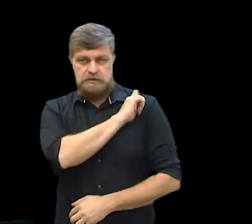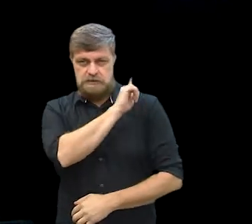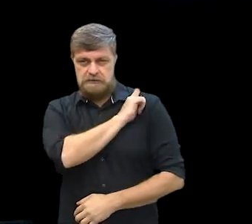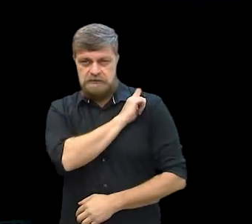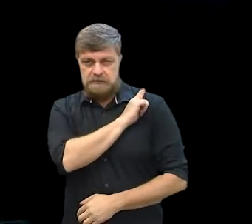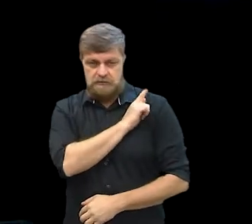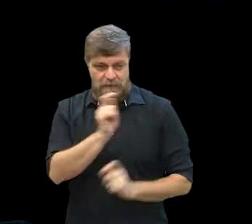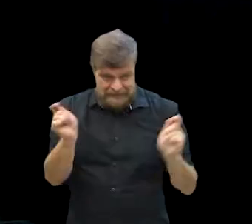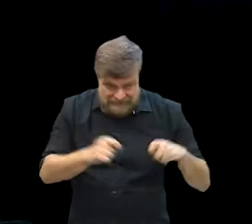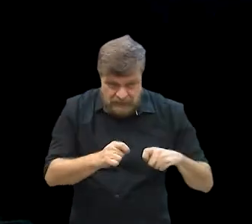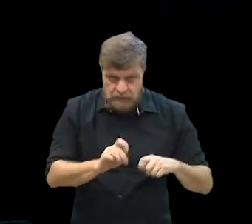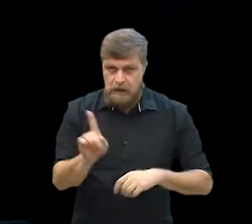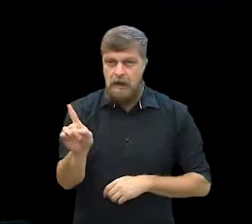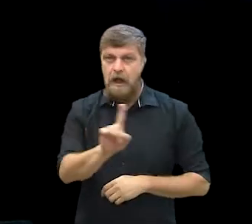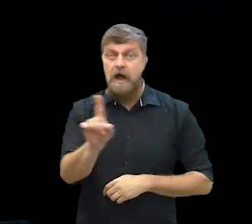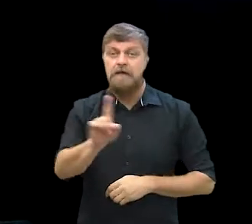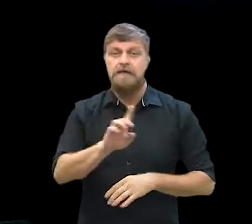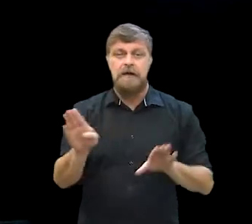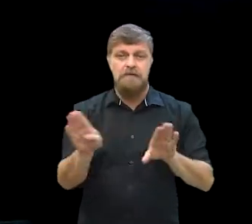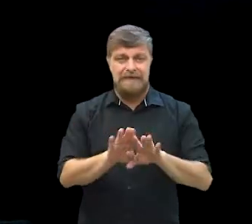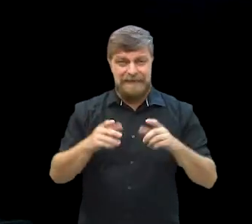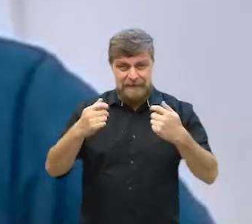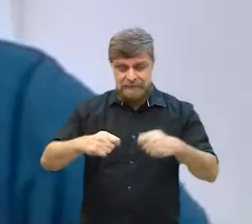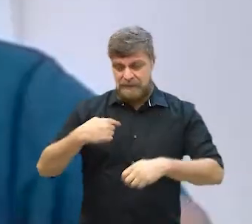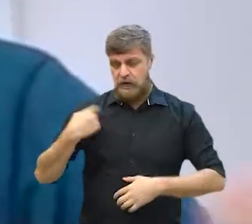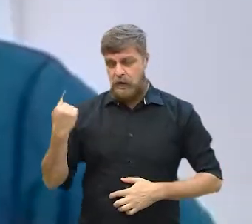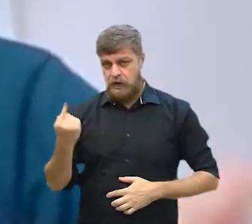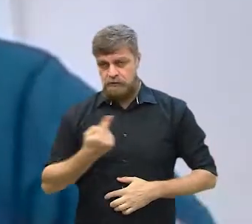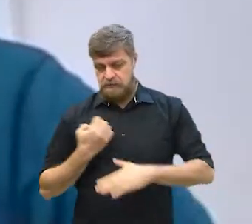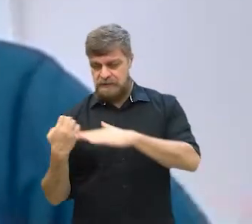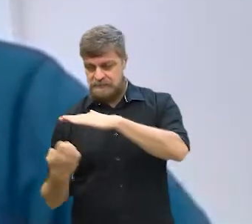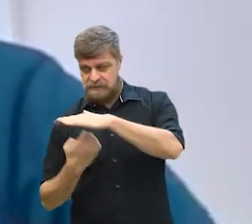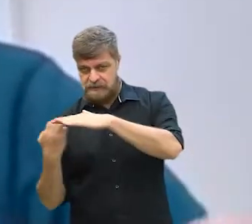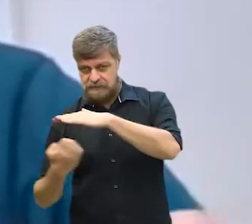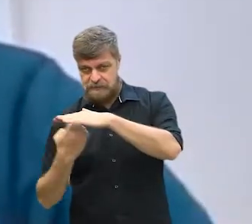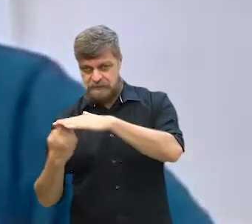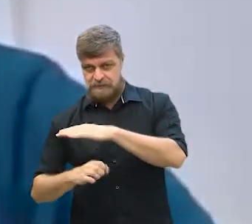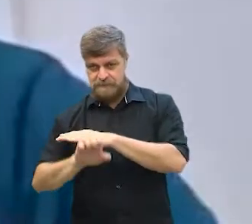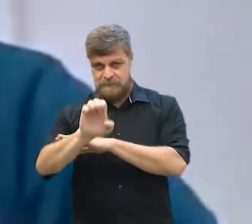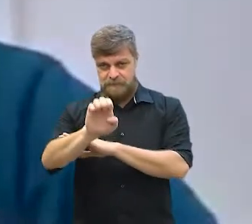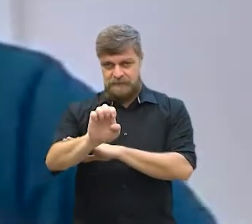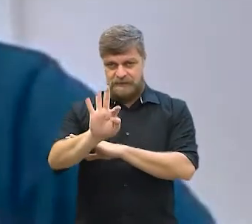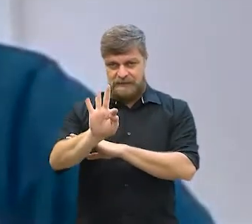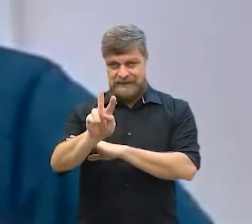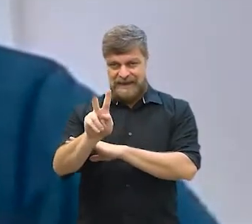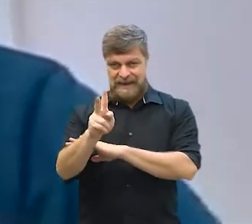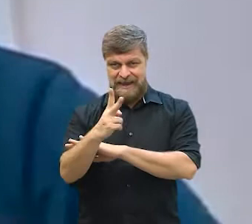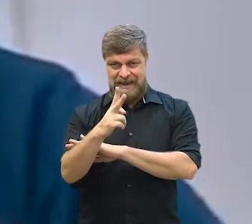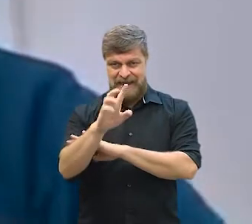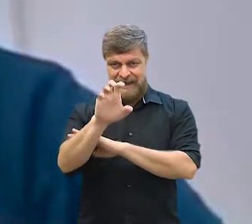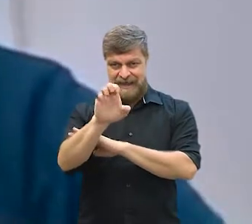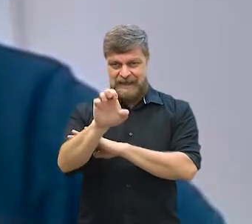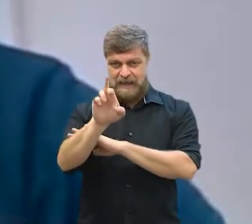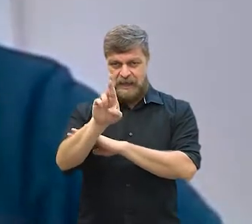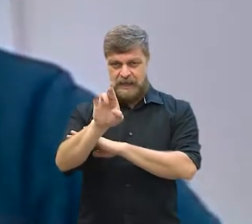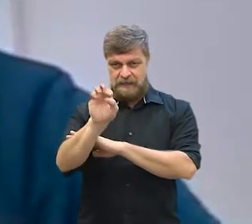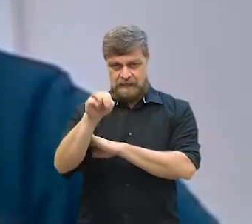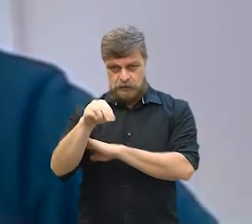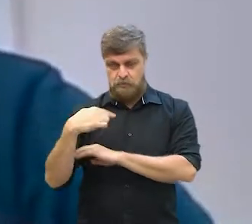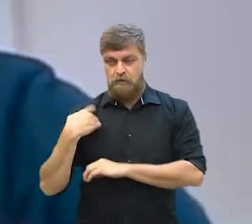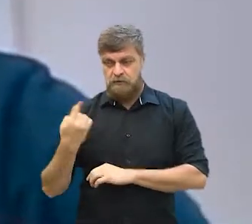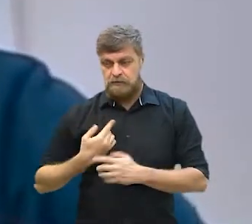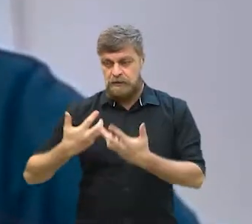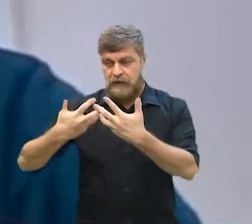gestão da tecnologia é o suficiente. Não, você tem que, nós da Ethereum temos a visão de a tecnologia funcionar